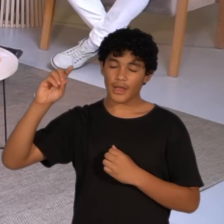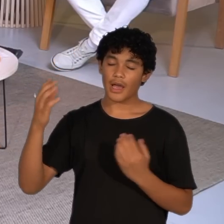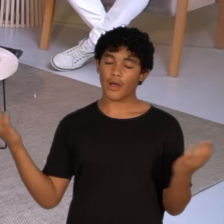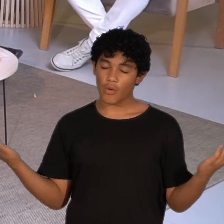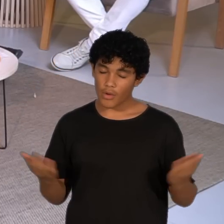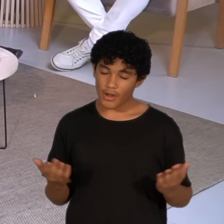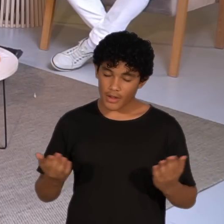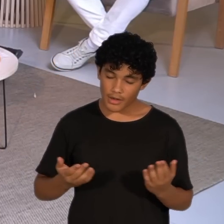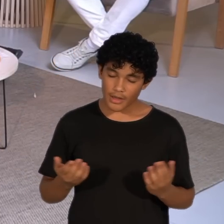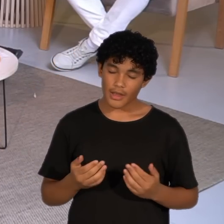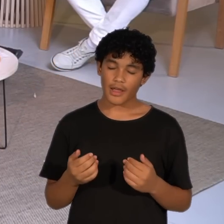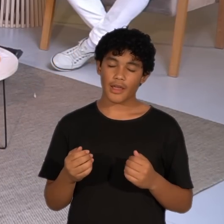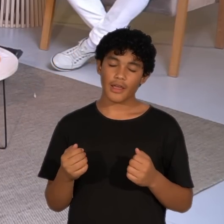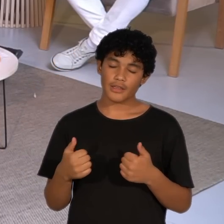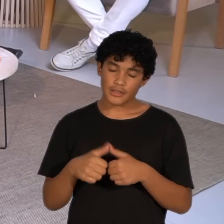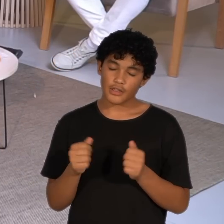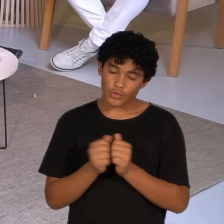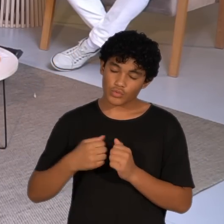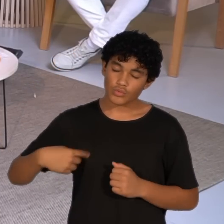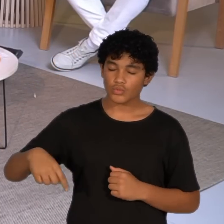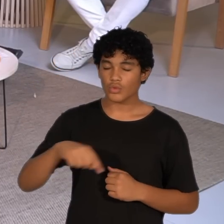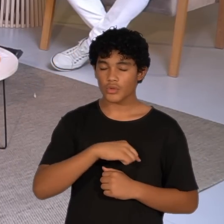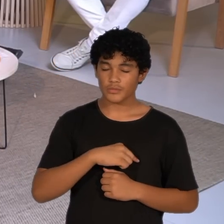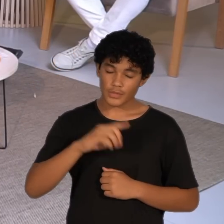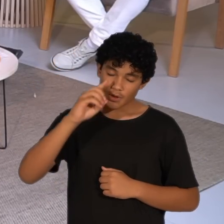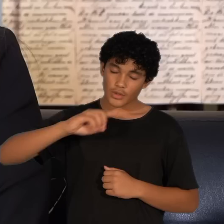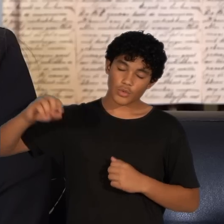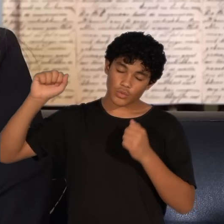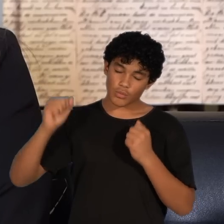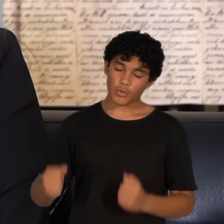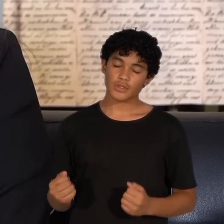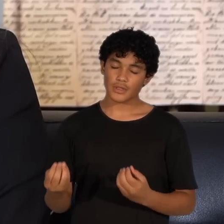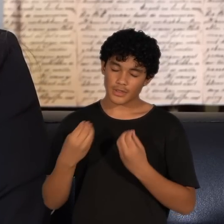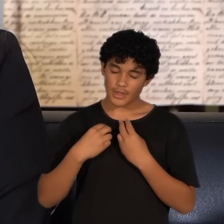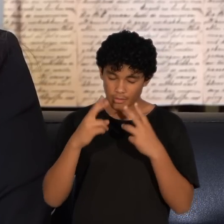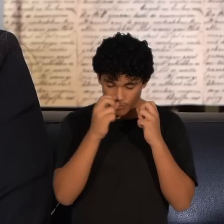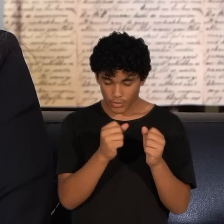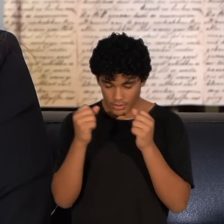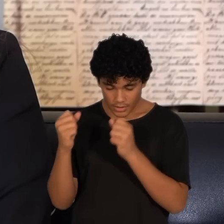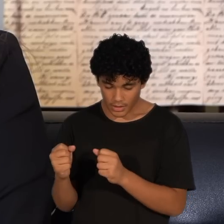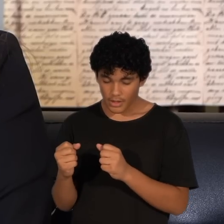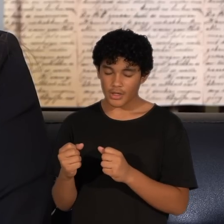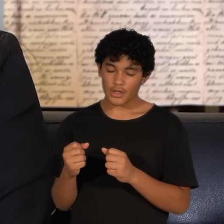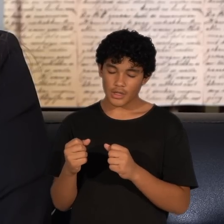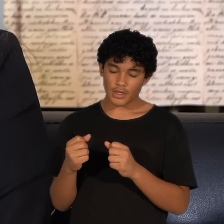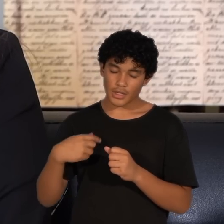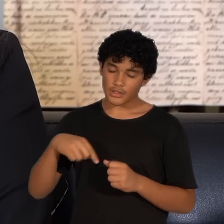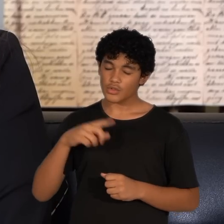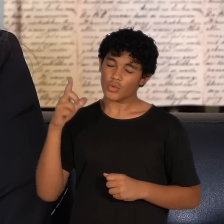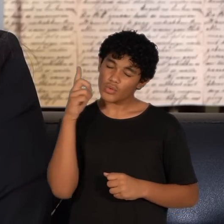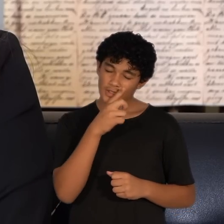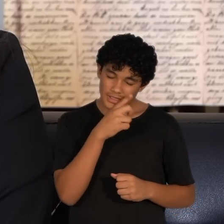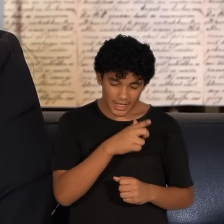Deus, atue em nós agora, falando a nós e falando por nós. Que o Senhor nos capacite, que o Senhor nos use e